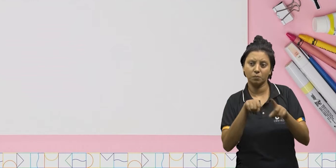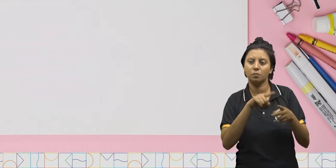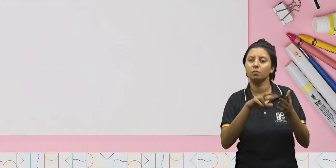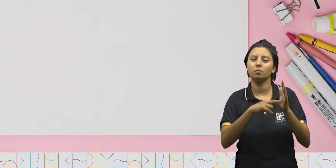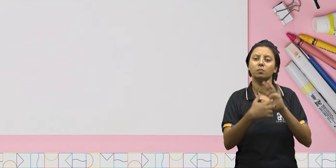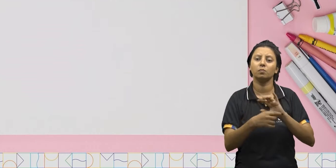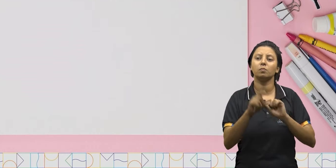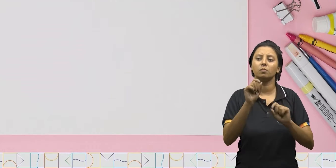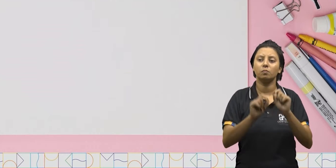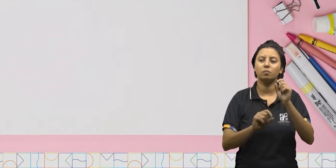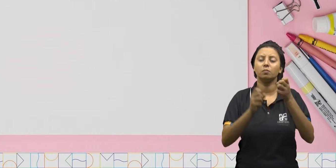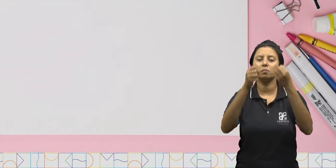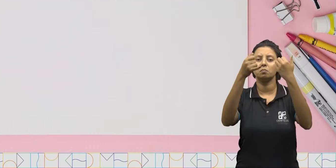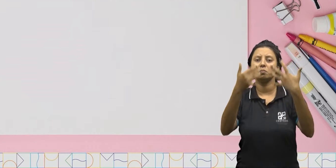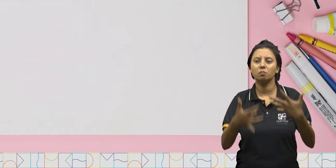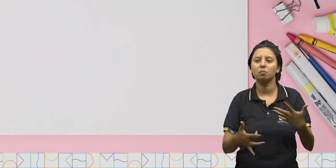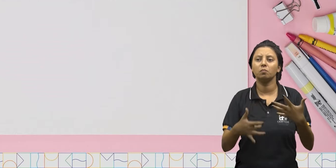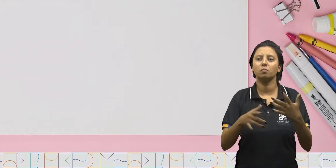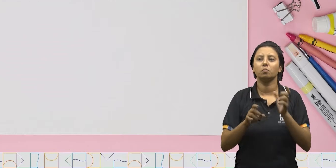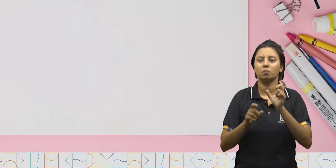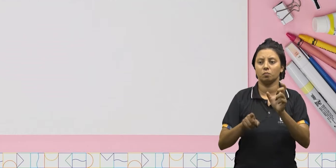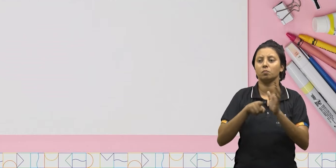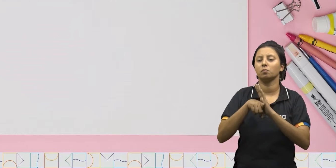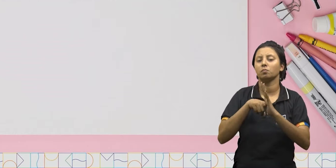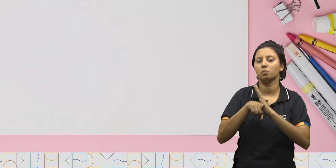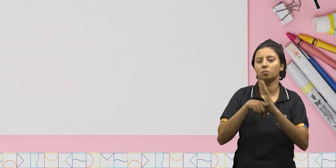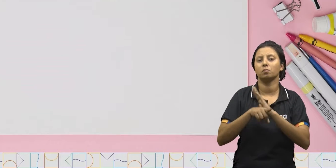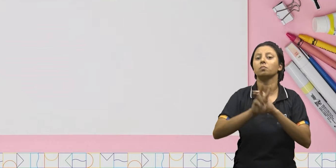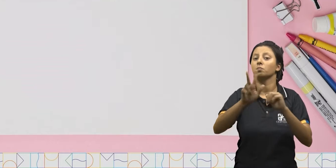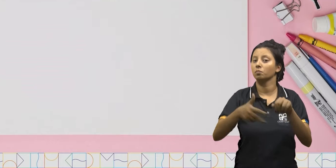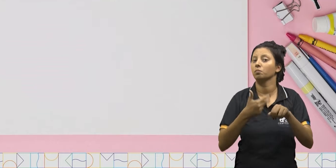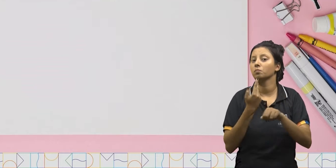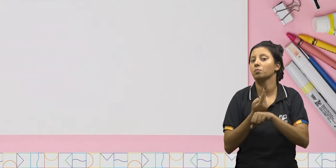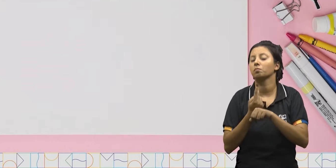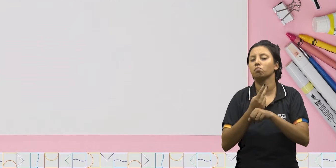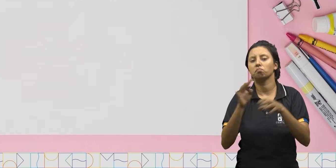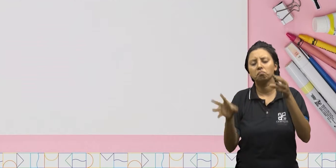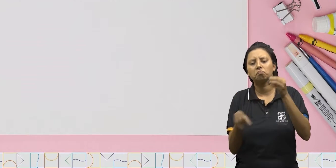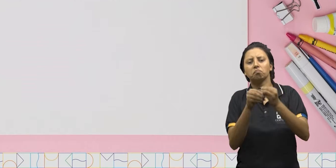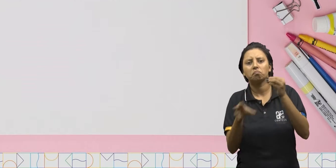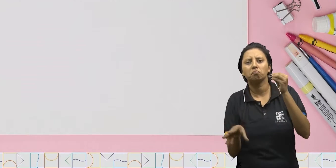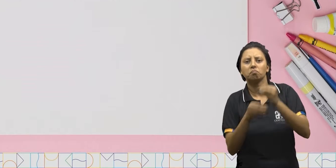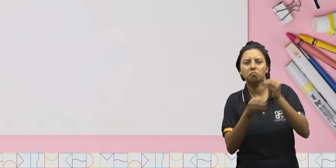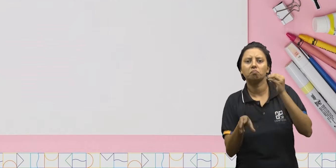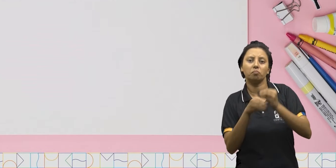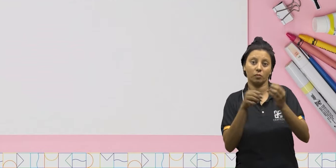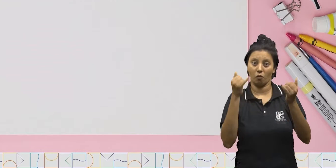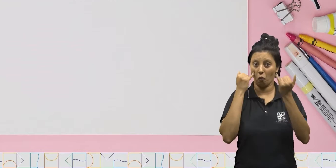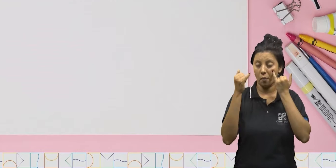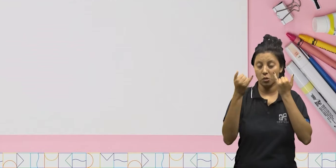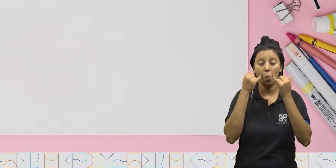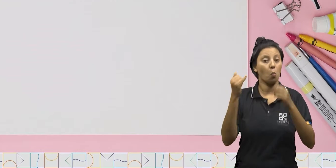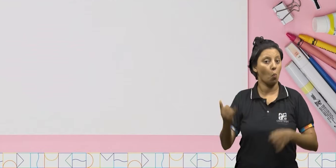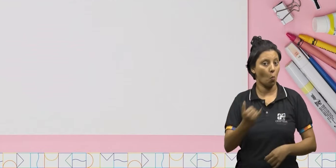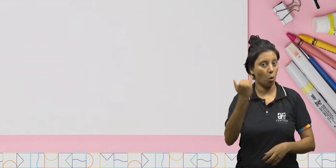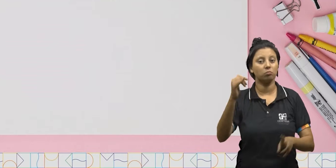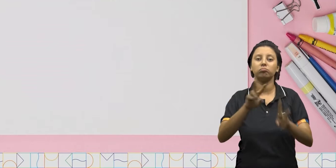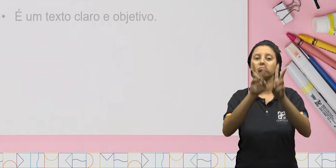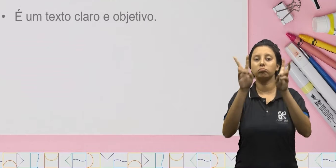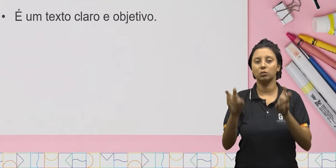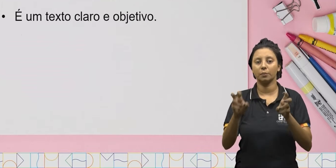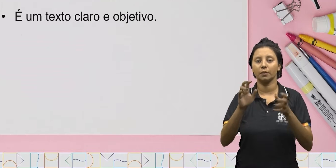vai descrever o termo pesquisado. Em seguida, vai acrescentar informações úteis sobre o tema